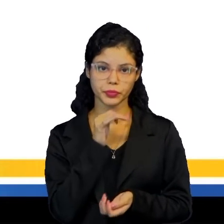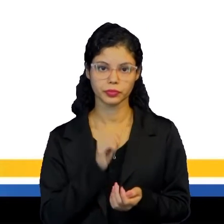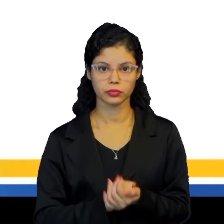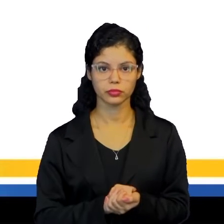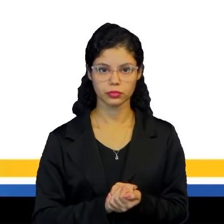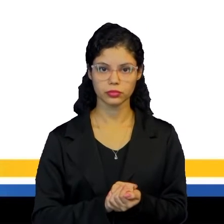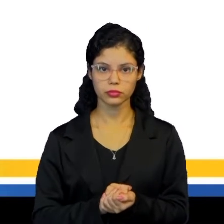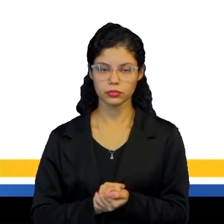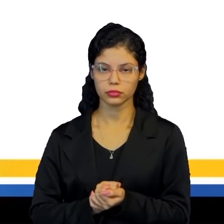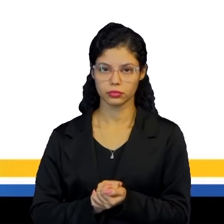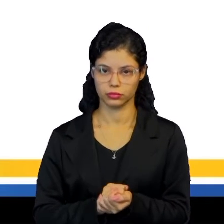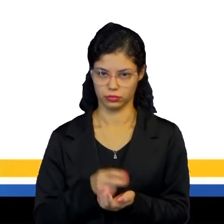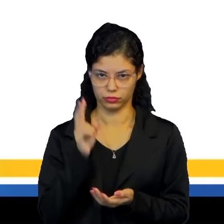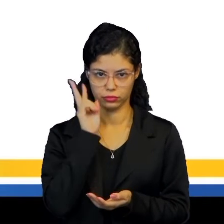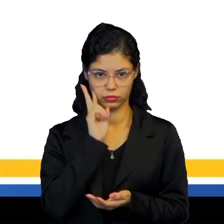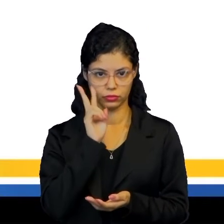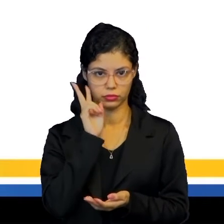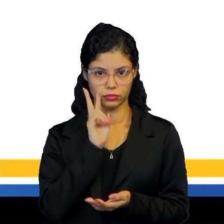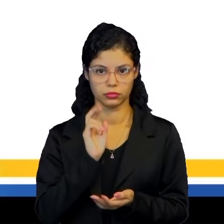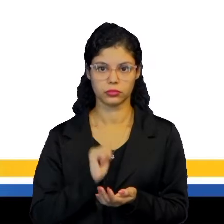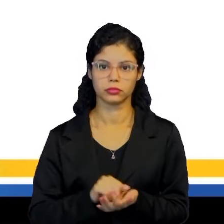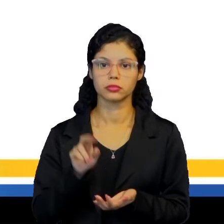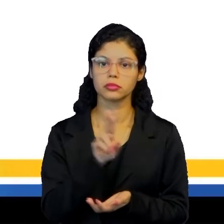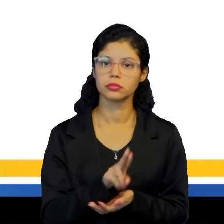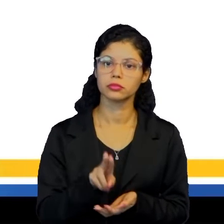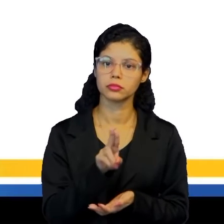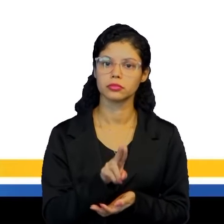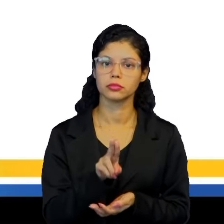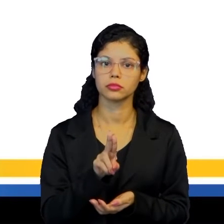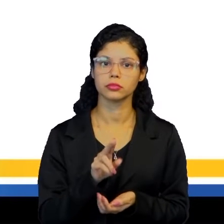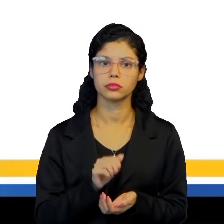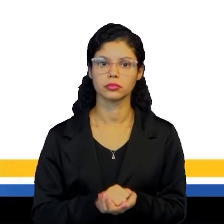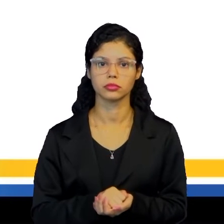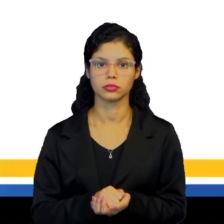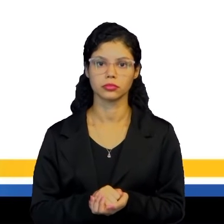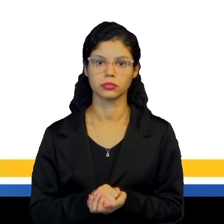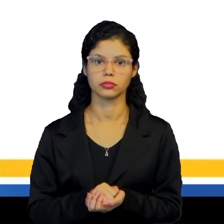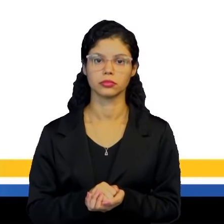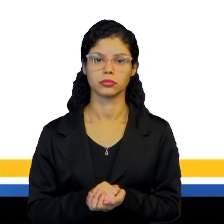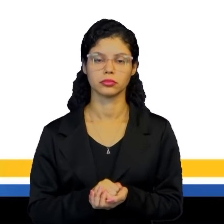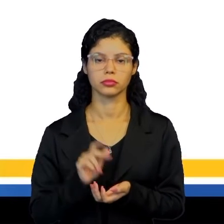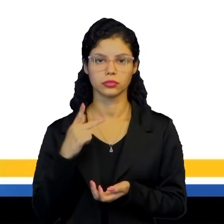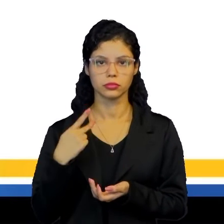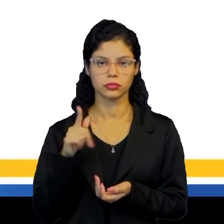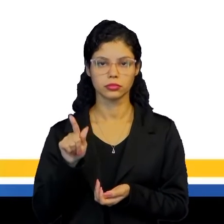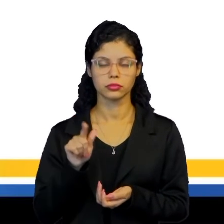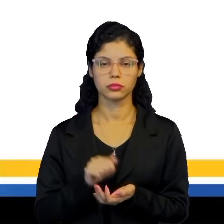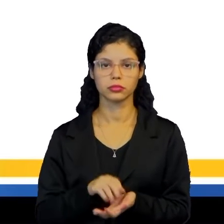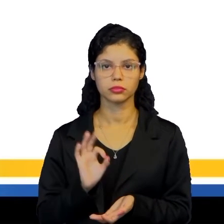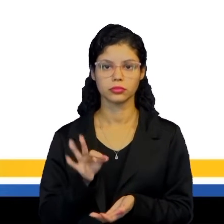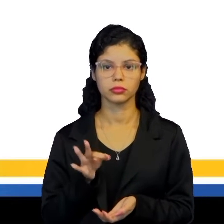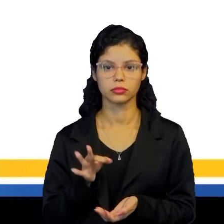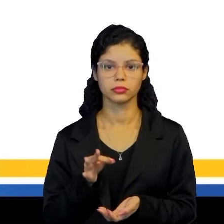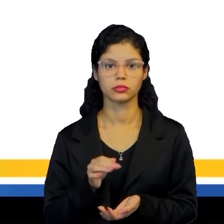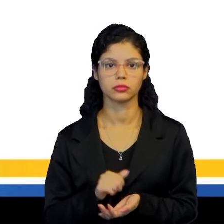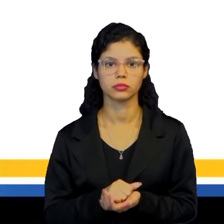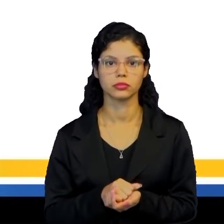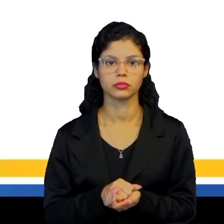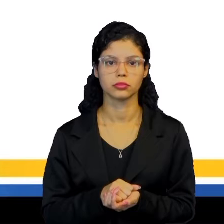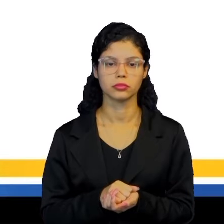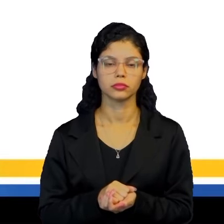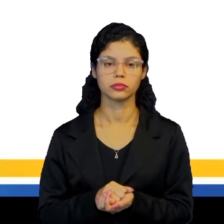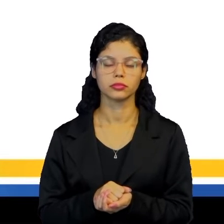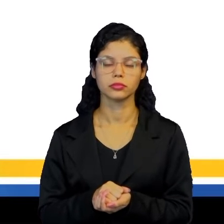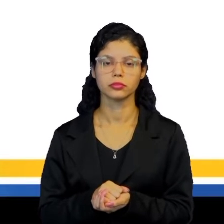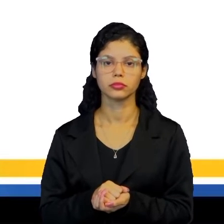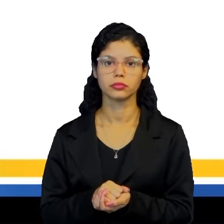exemplo. Lembrando que nós vamos usar a fórmula da PG, certo? Então,